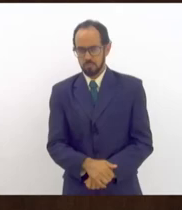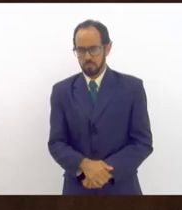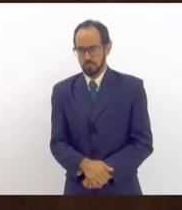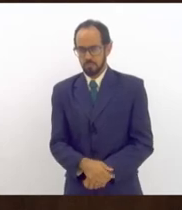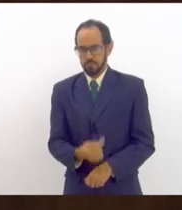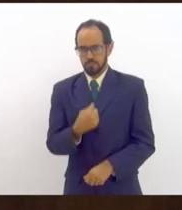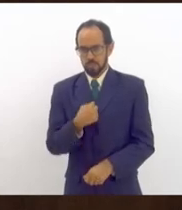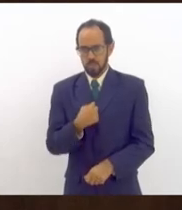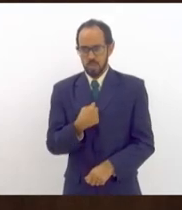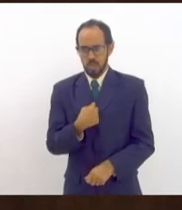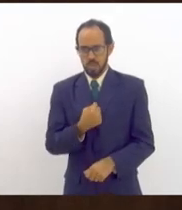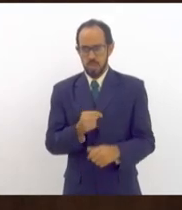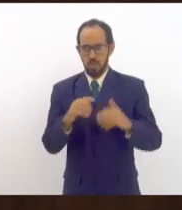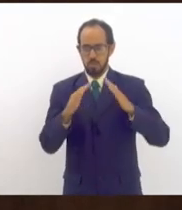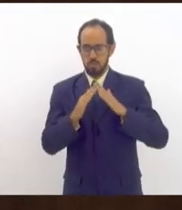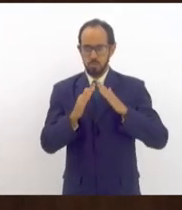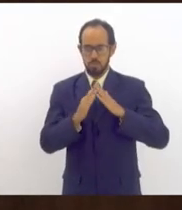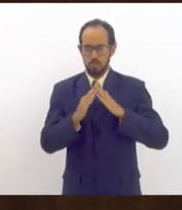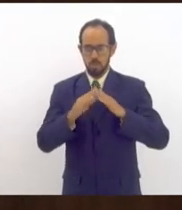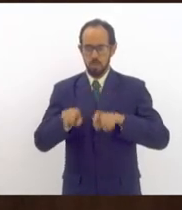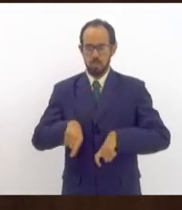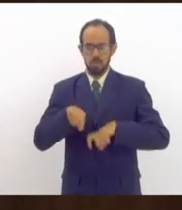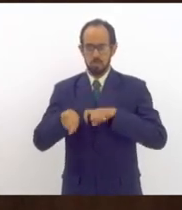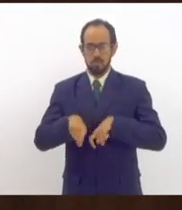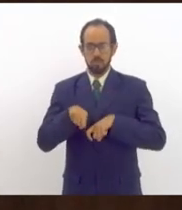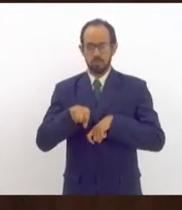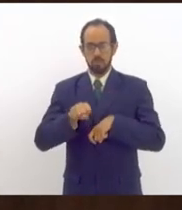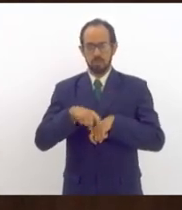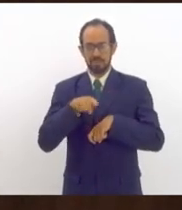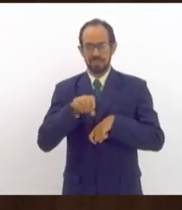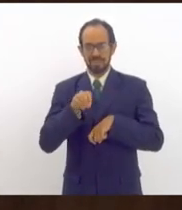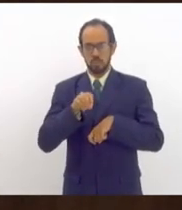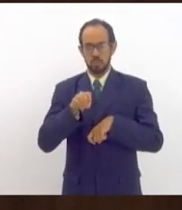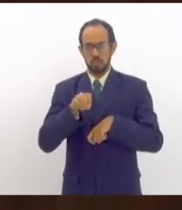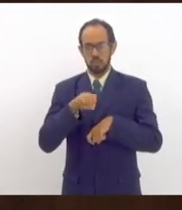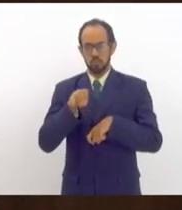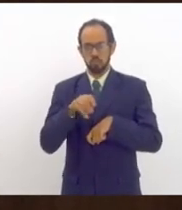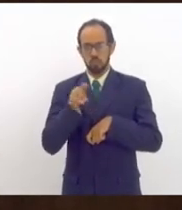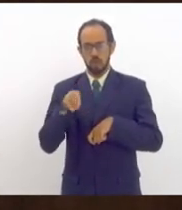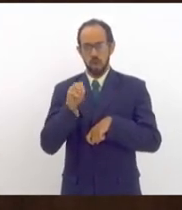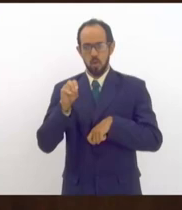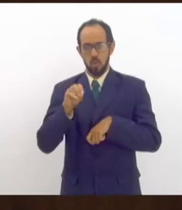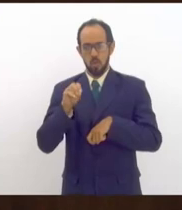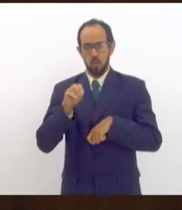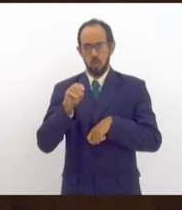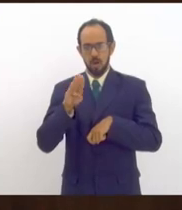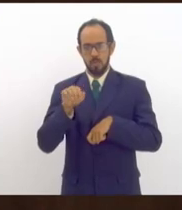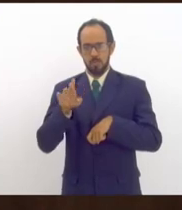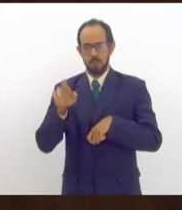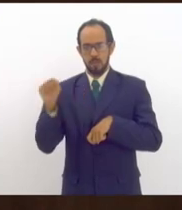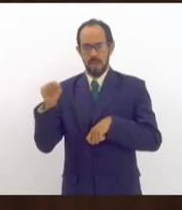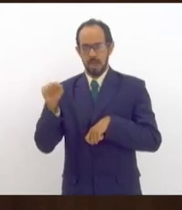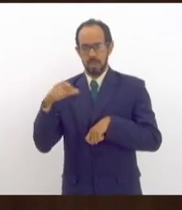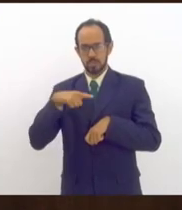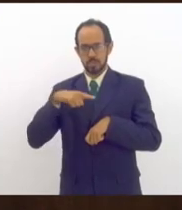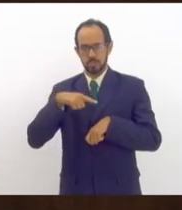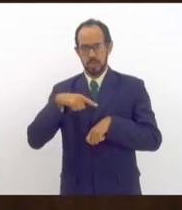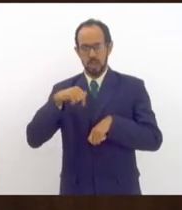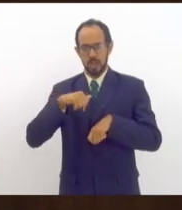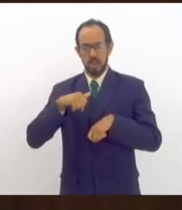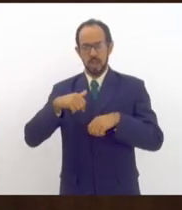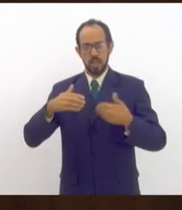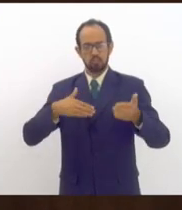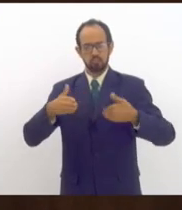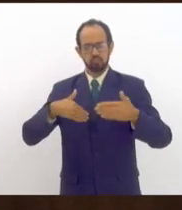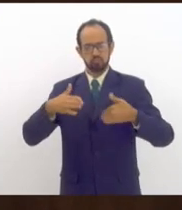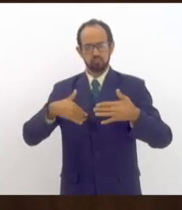vendo o município do interior do Estado município de São João da Barra e lá nós temos o maior complexo Logístico portuário da América